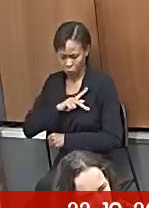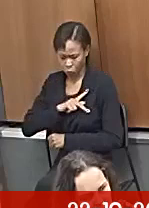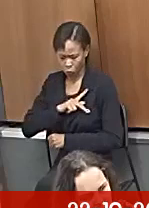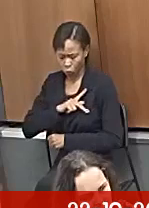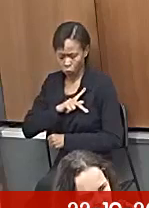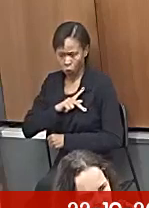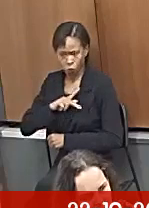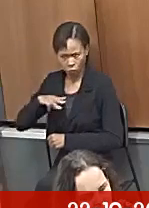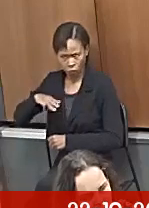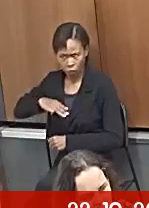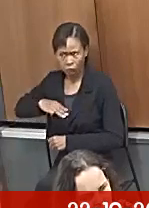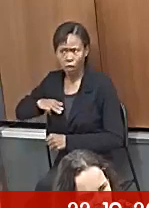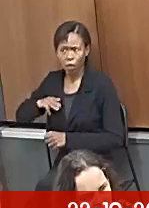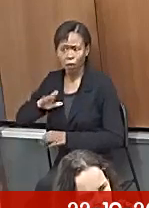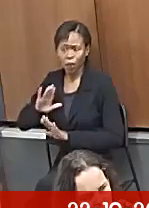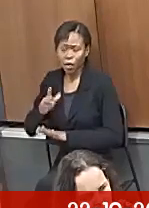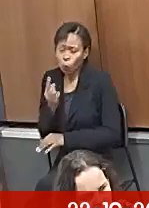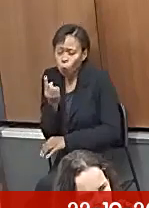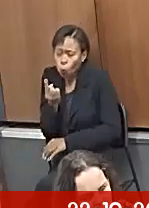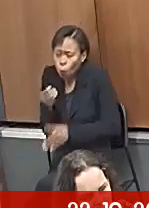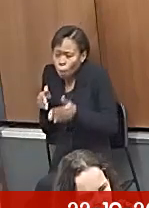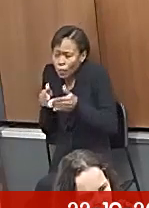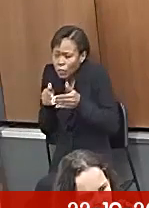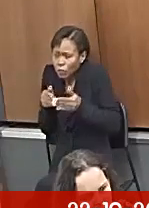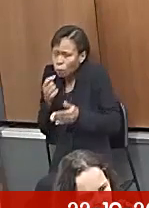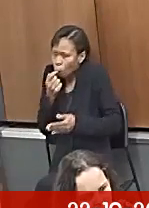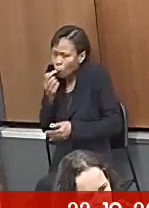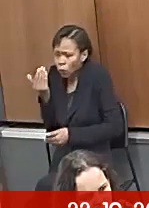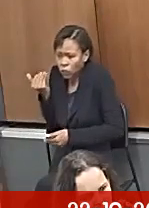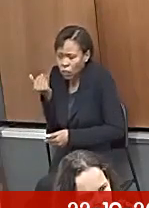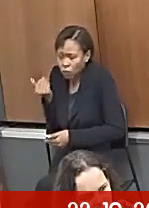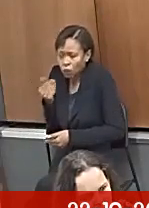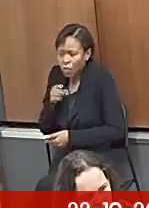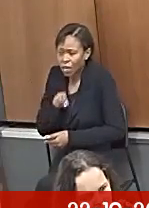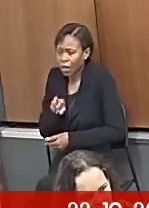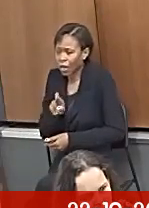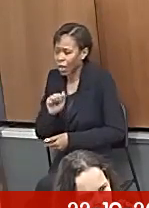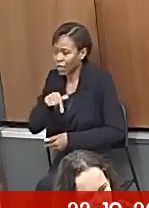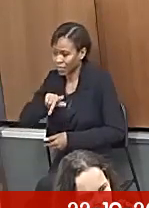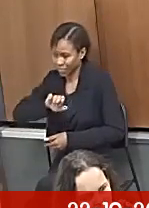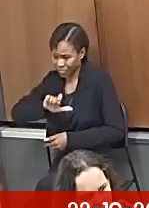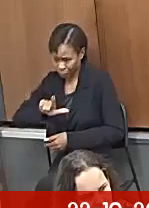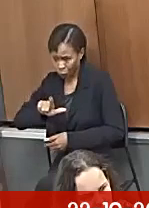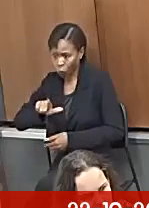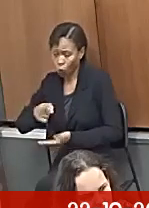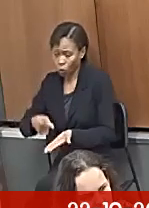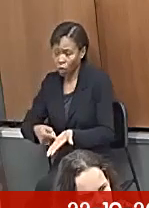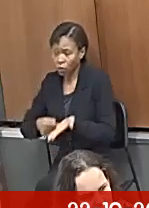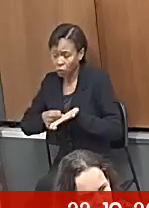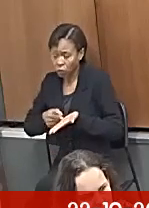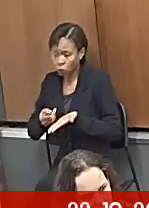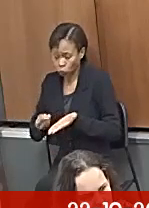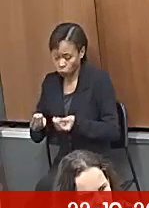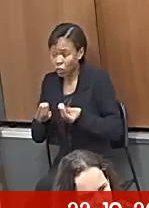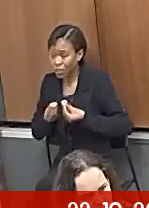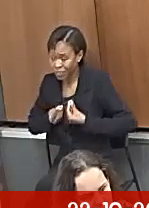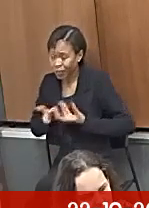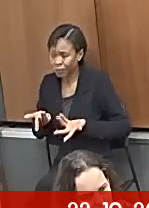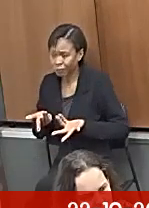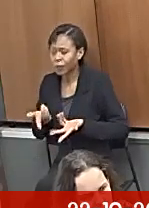esse agora, recente, né, que a doutora Raquel levou para a gente. Né? Então, a gente precisa também